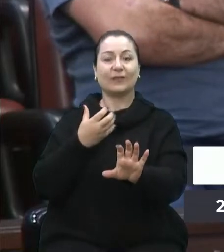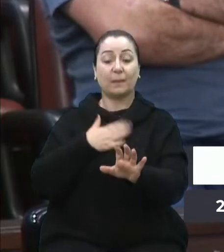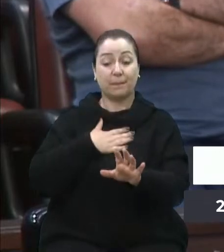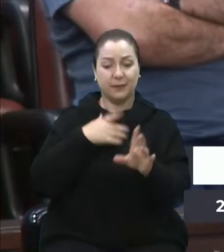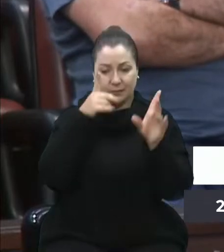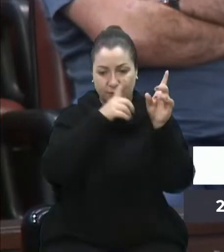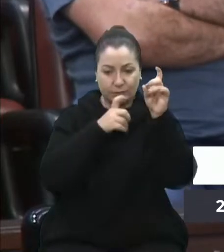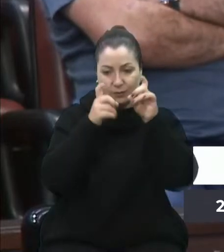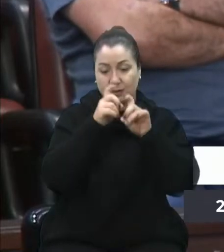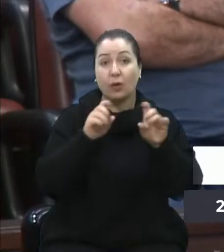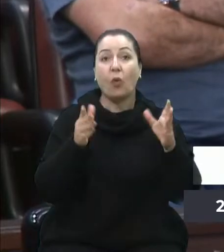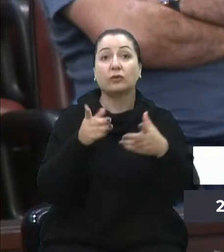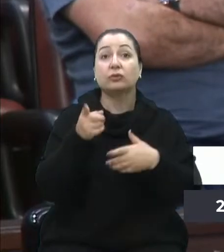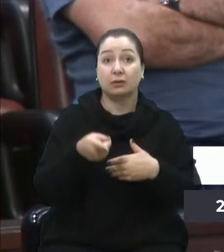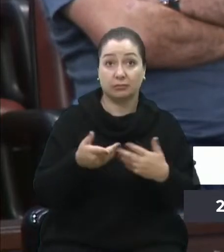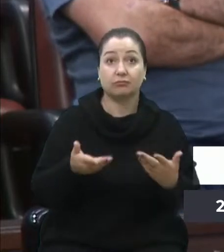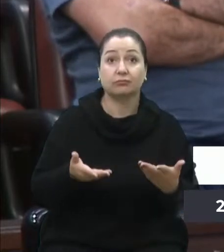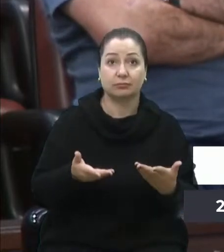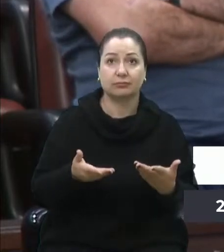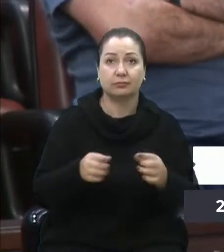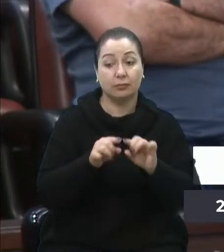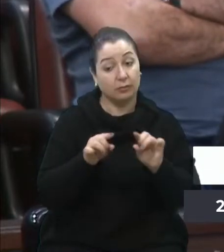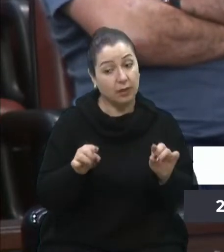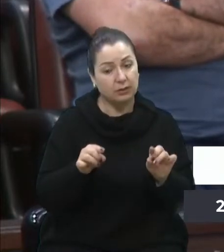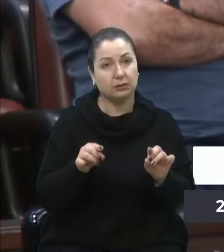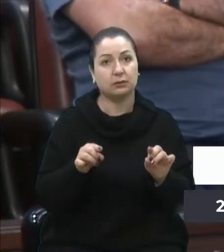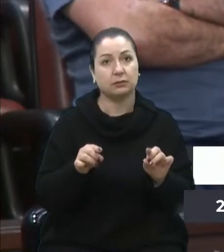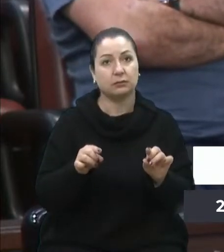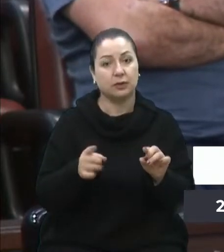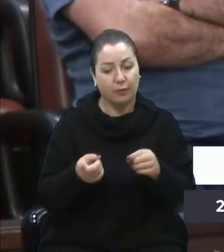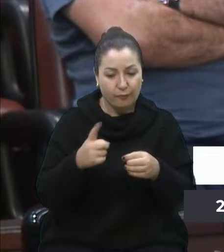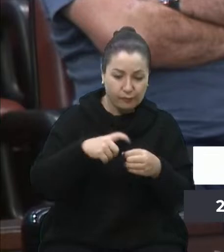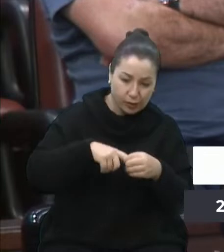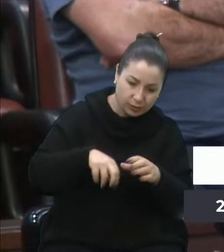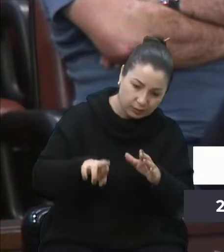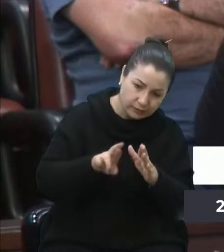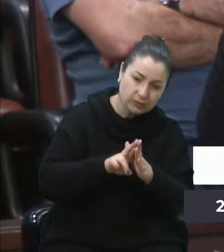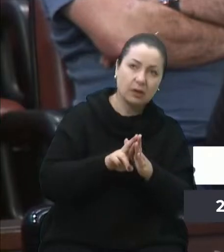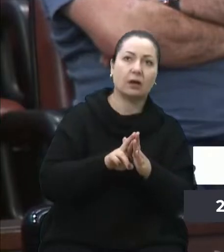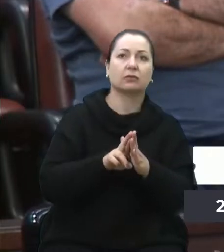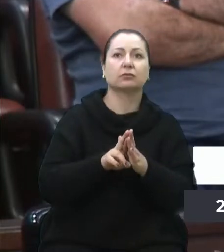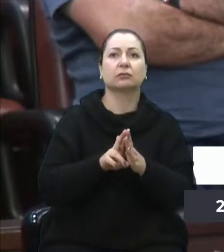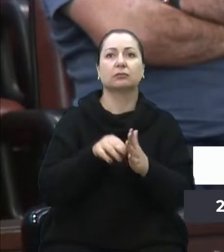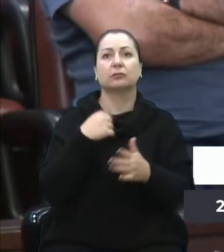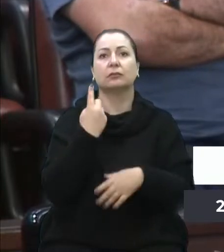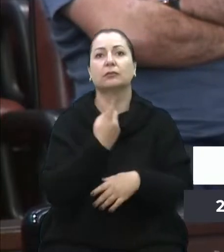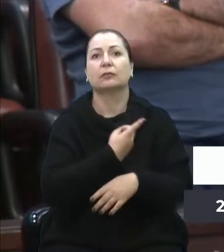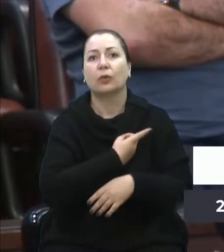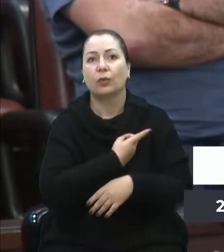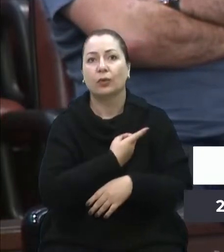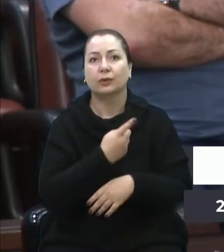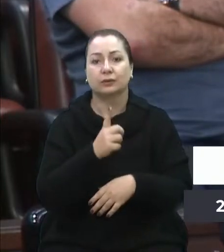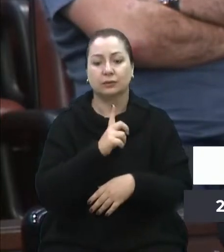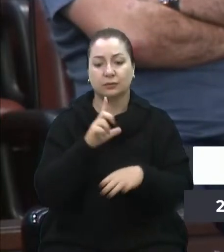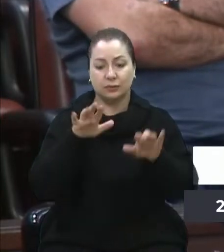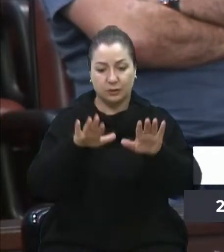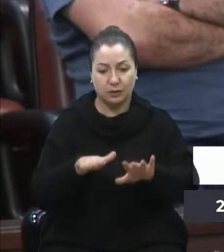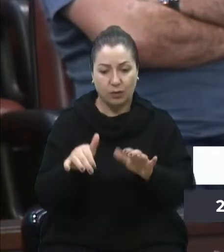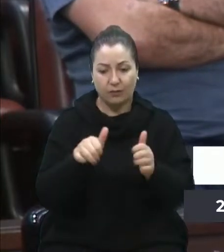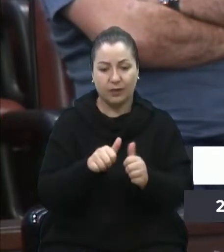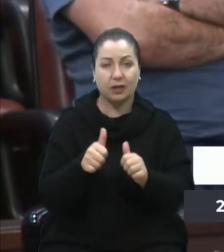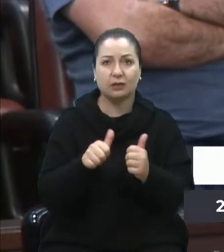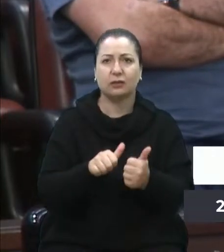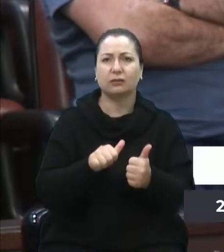é essa. Mas, volto a reforçar, nós temos aqui a qualificação de